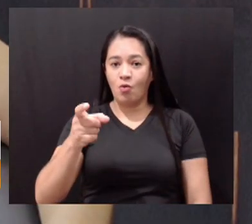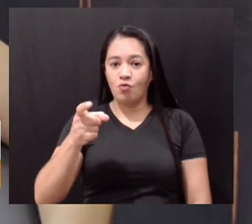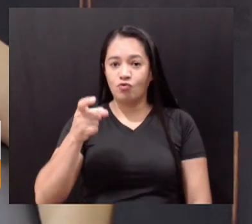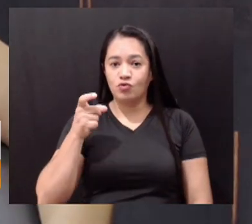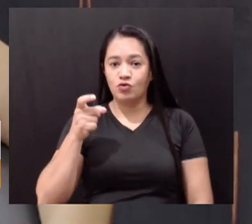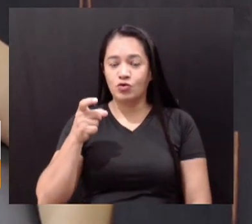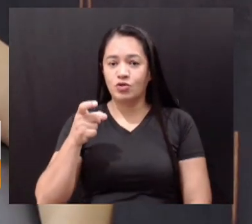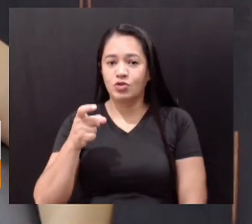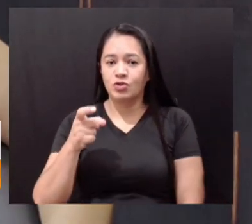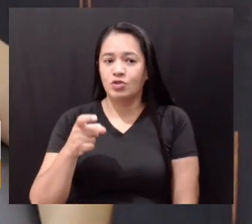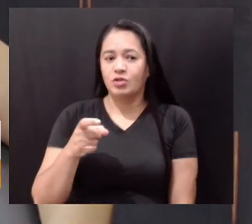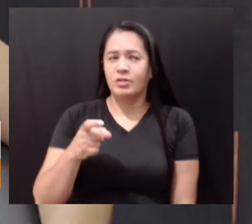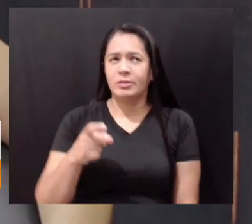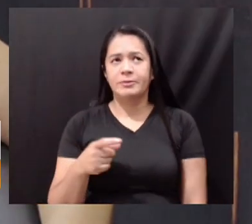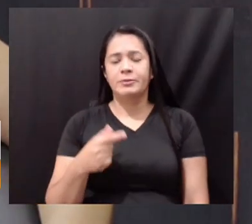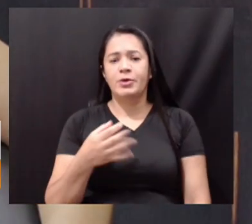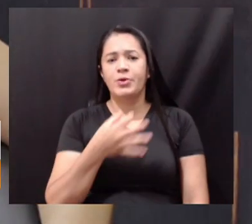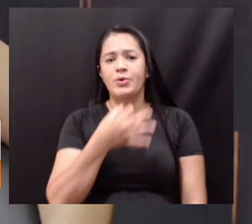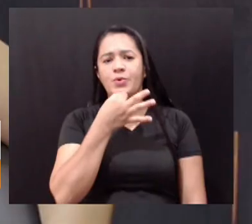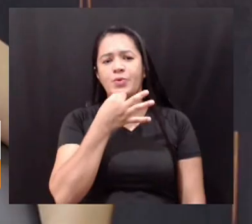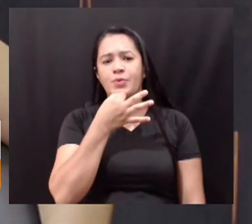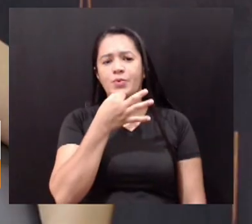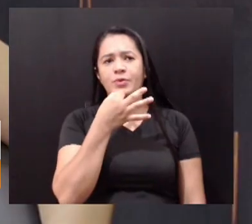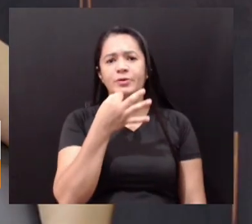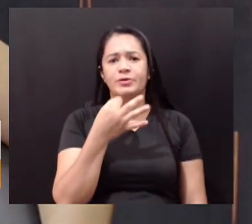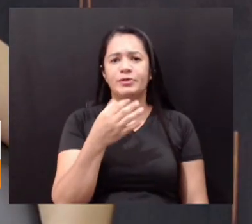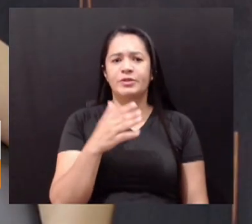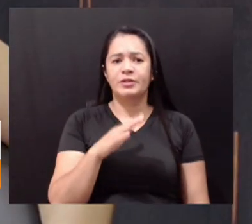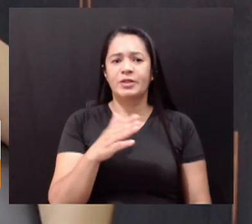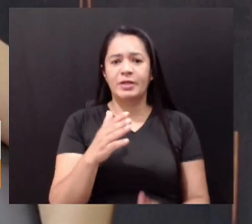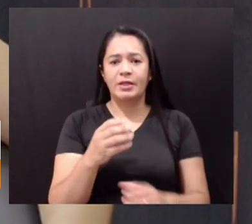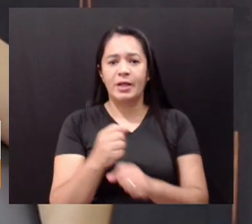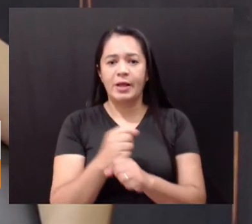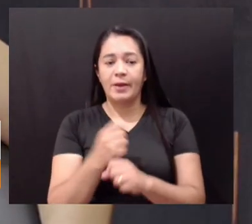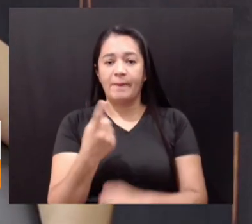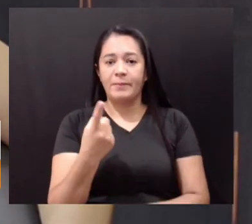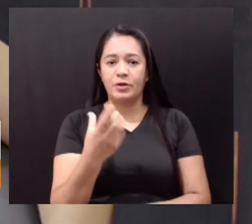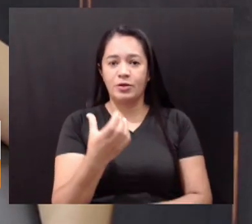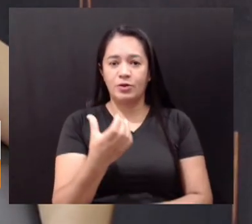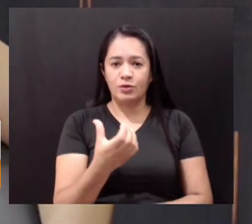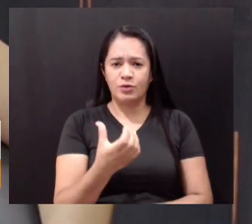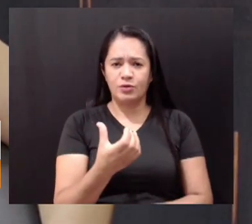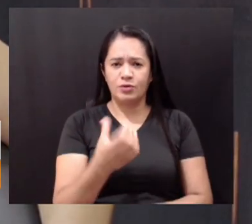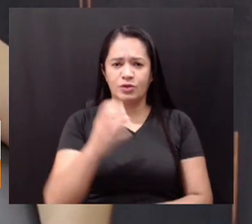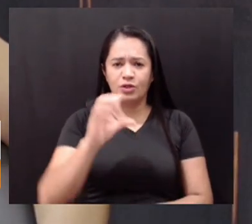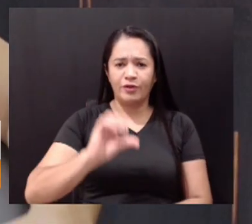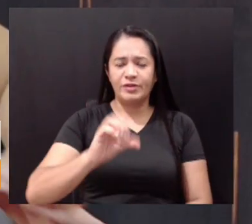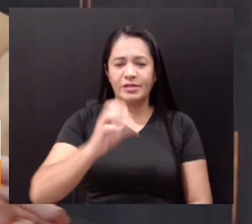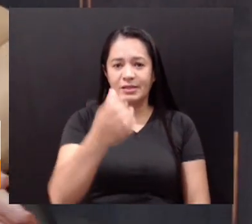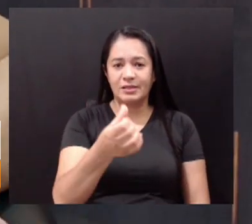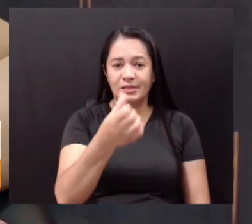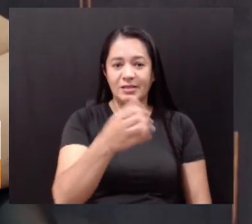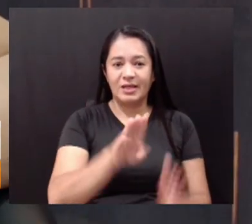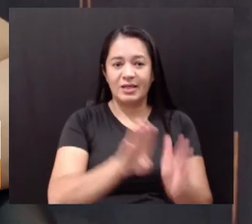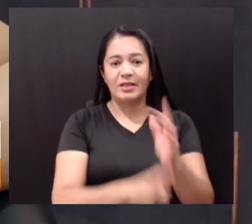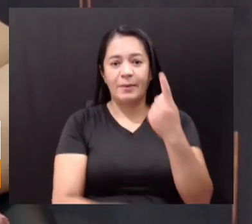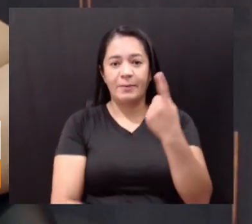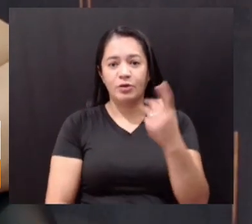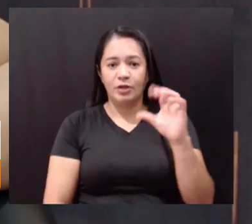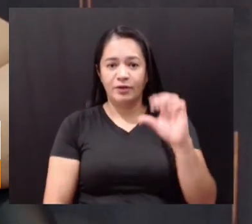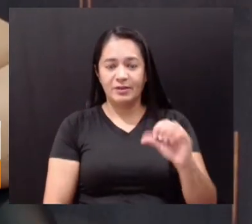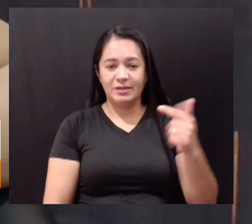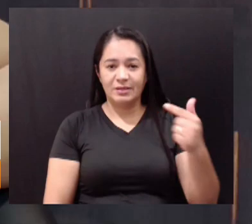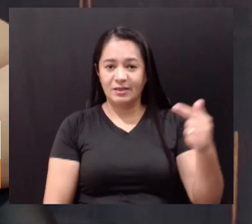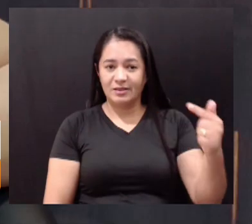não me engano, foi de 66 até 77, e que também foi uma geração que ele já pega um pouquinho mais